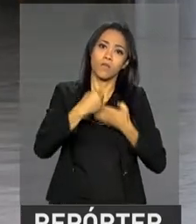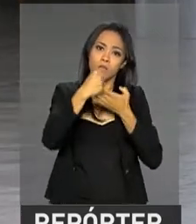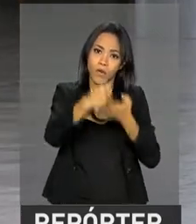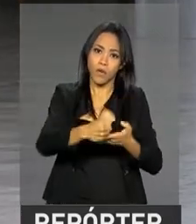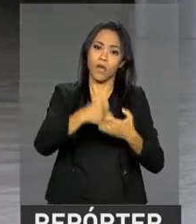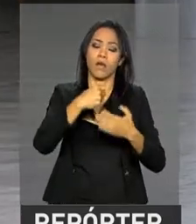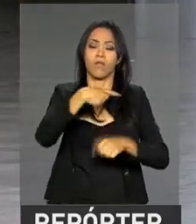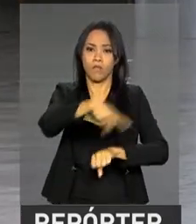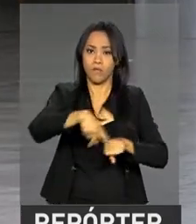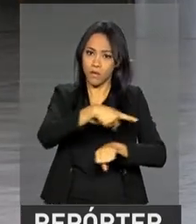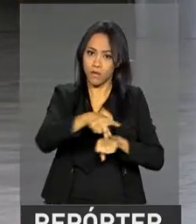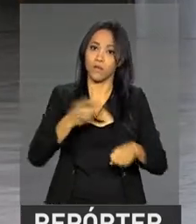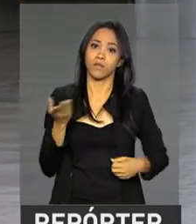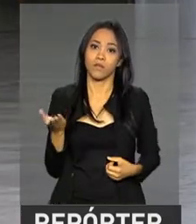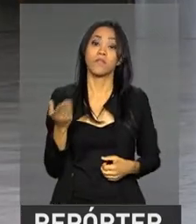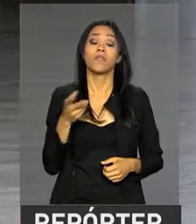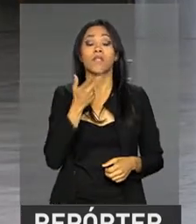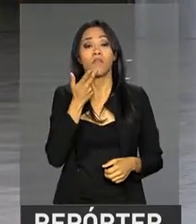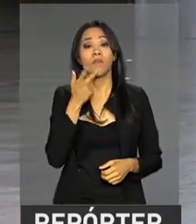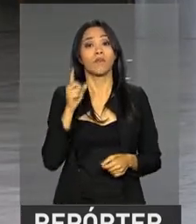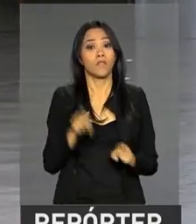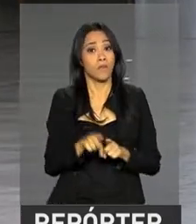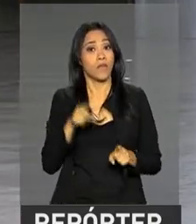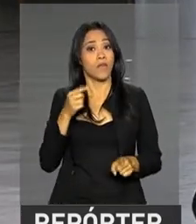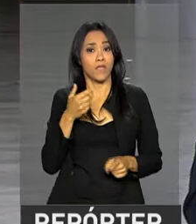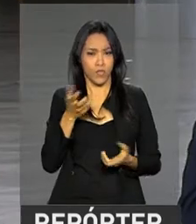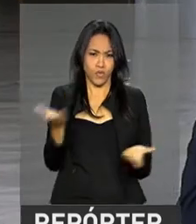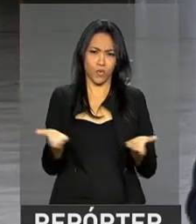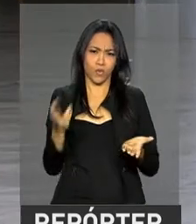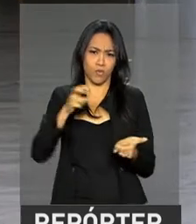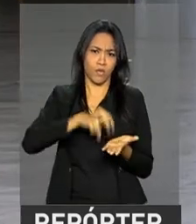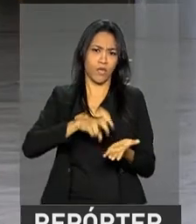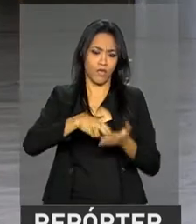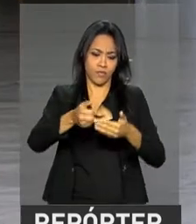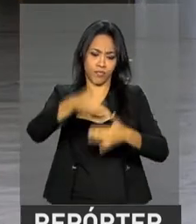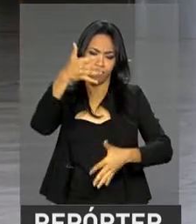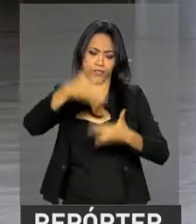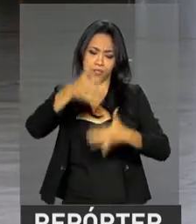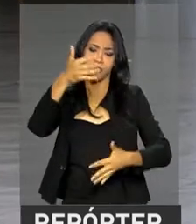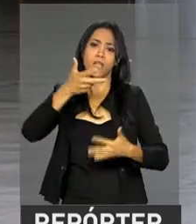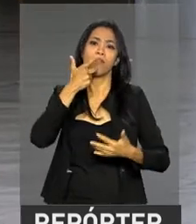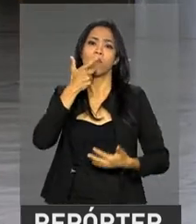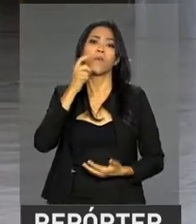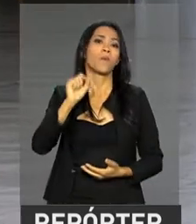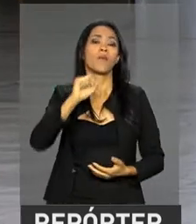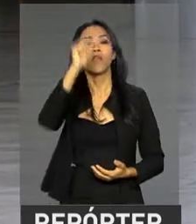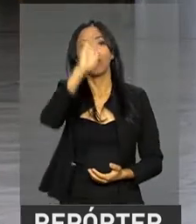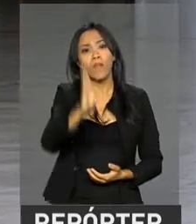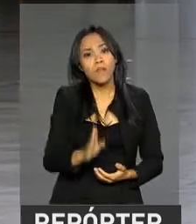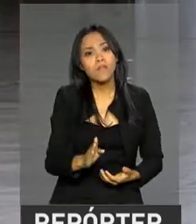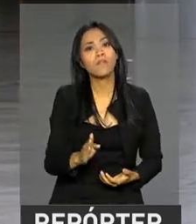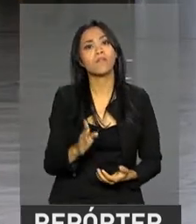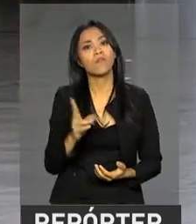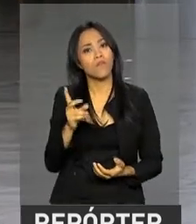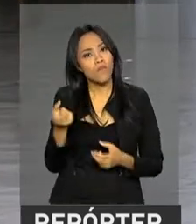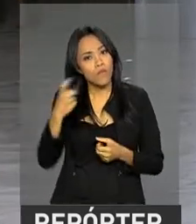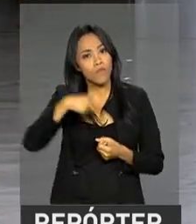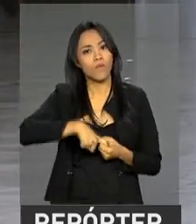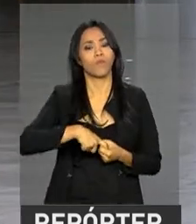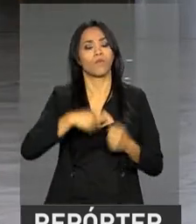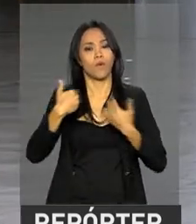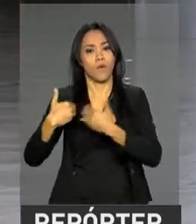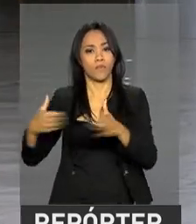O presidente disse ainda, destacou nessa fala agora pela manhã nas redes sociais, ele destacou também que o Brasil definitivamente voltou a